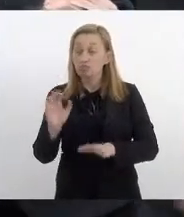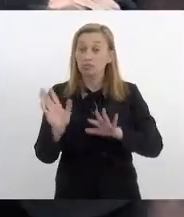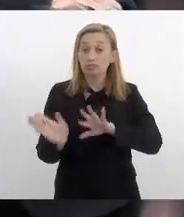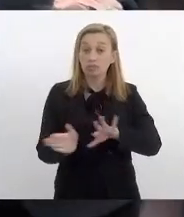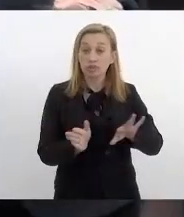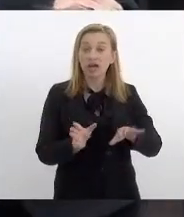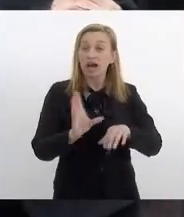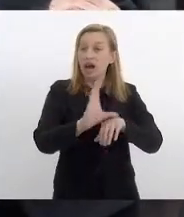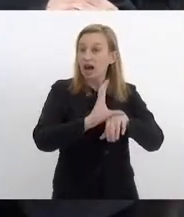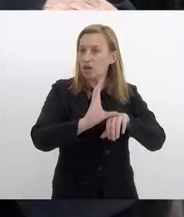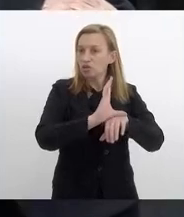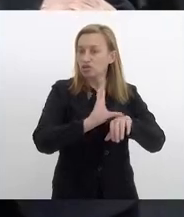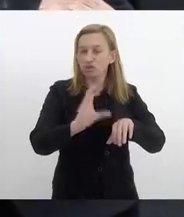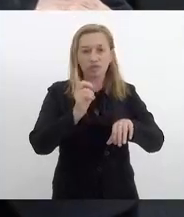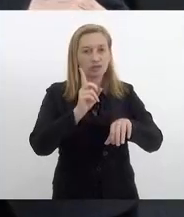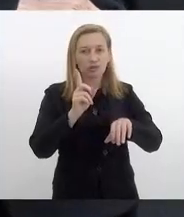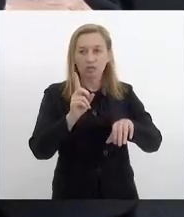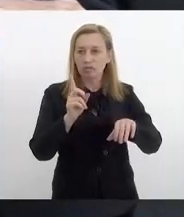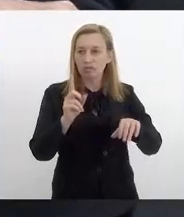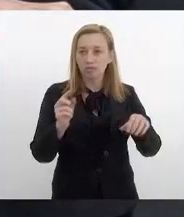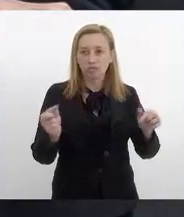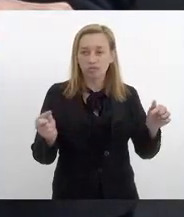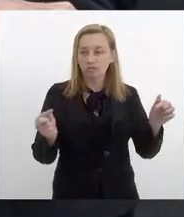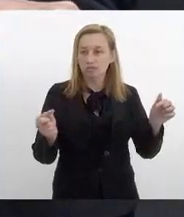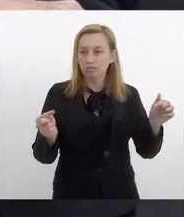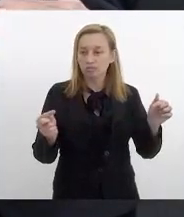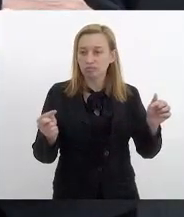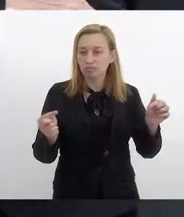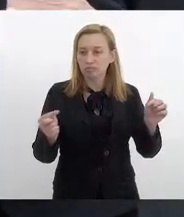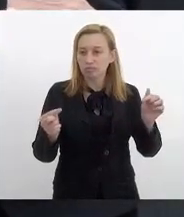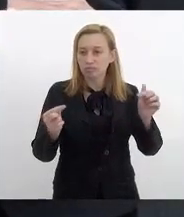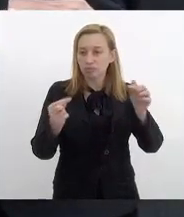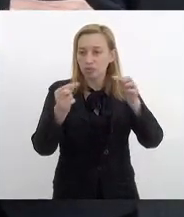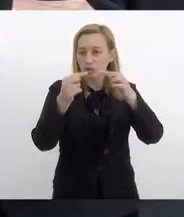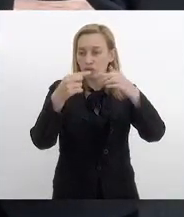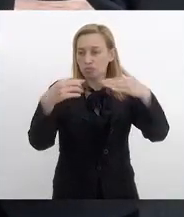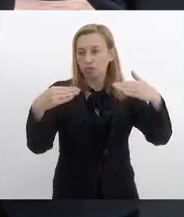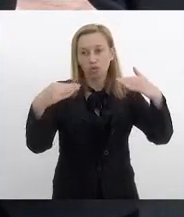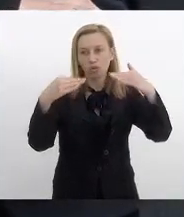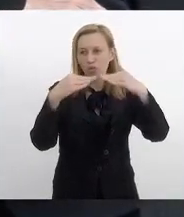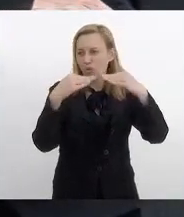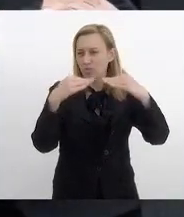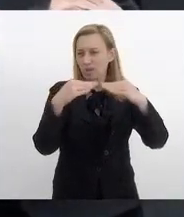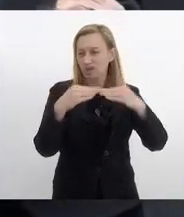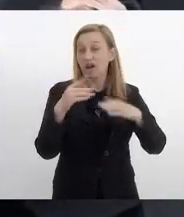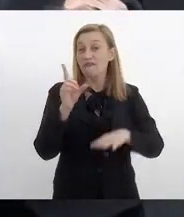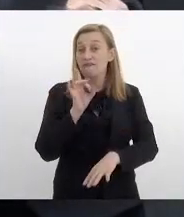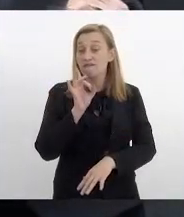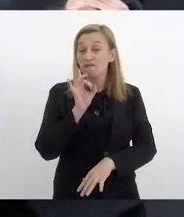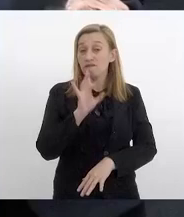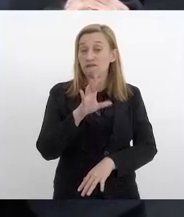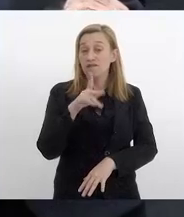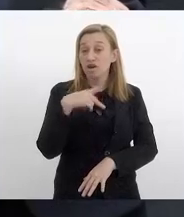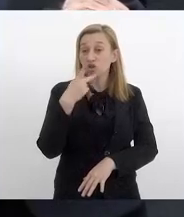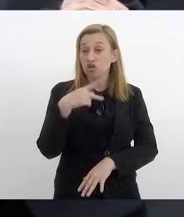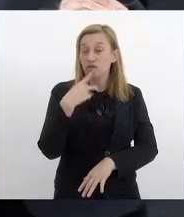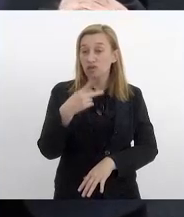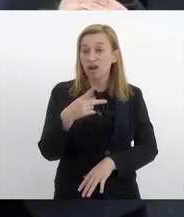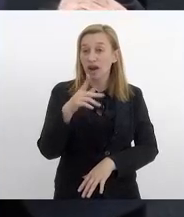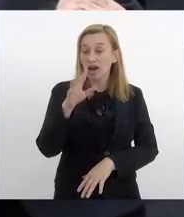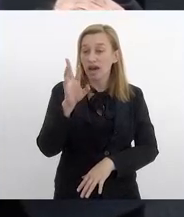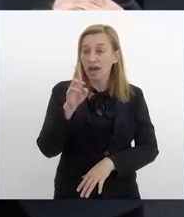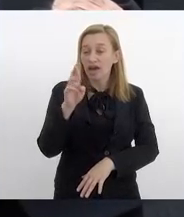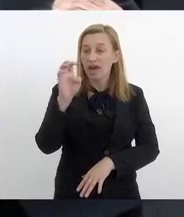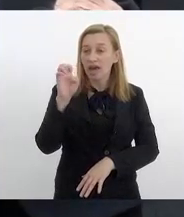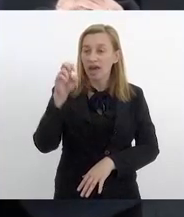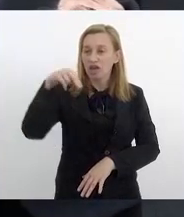Constituição não o diz assim. Diz que é a remuneração. Então, a redação tinha que ser: o índice